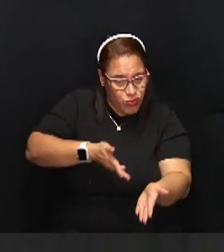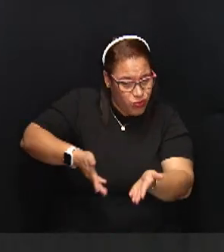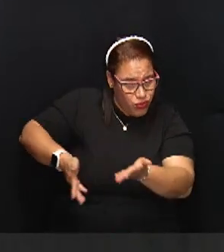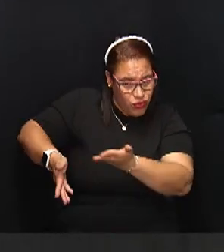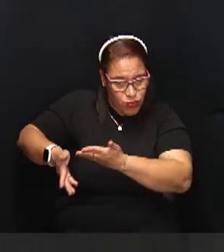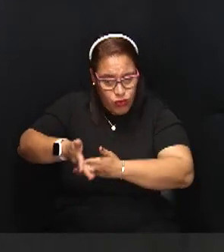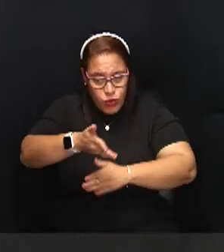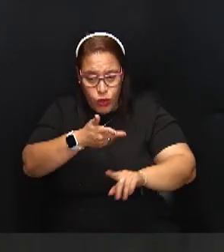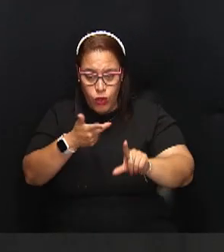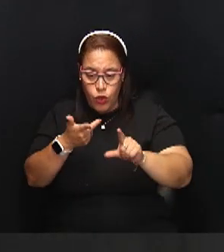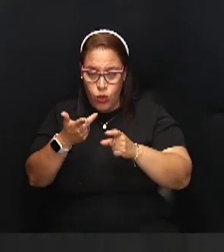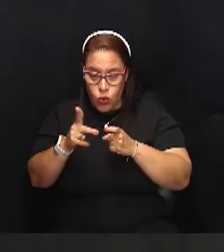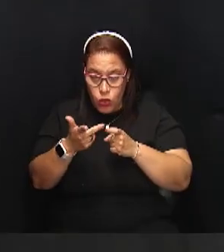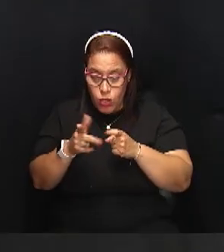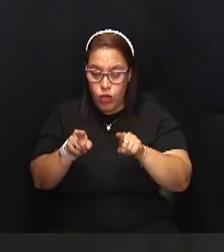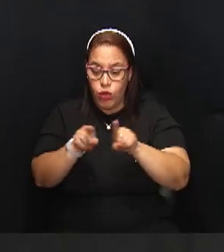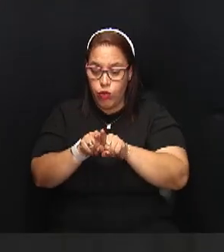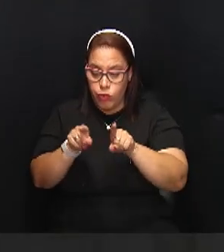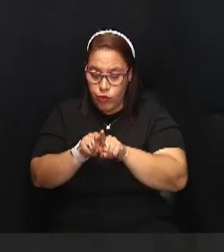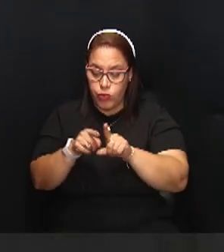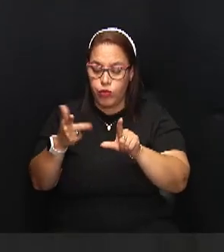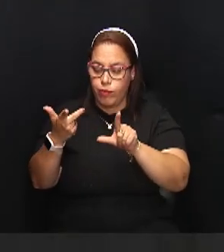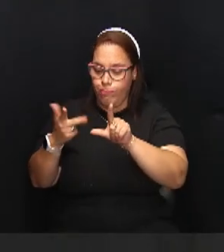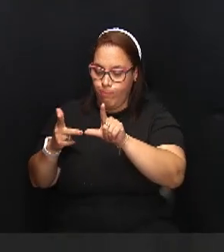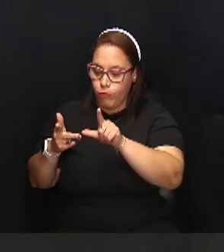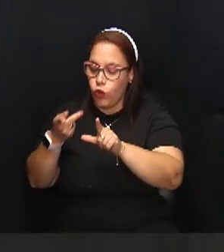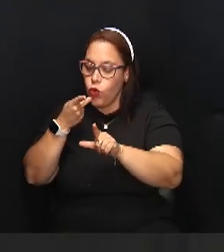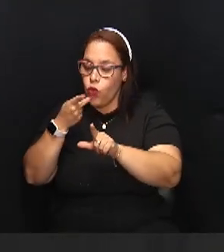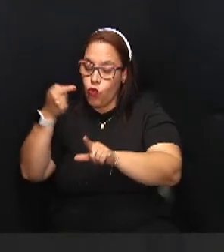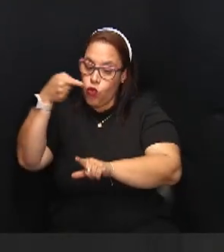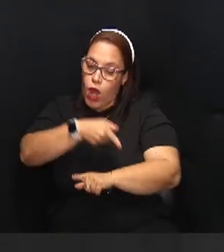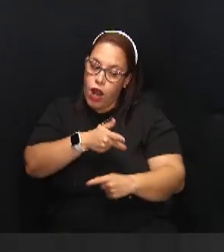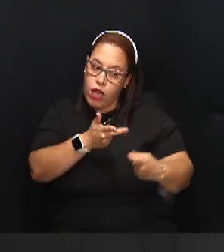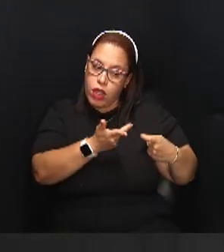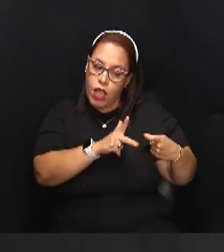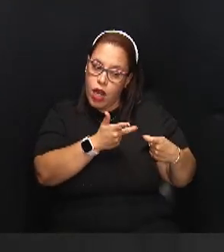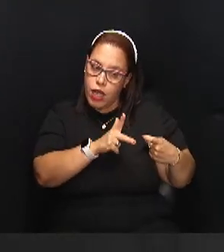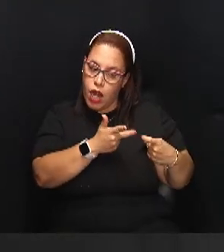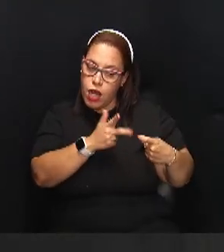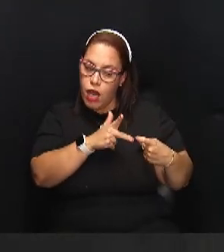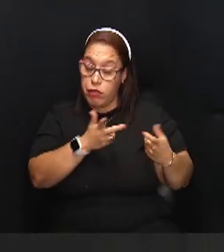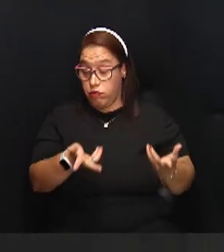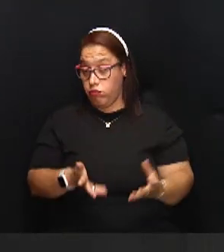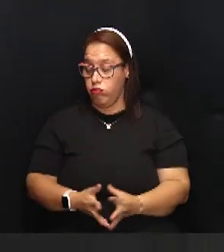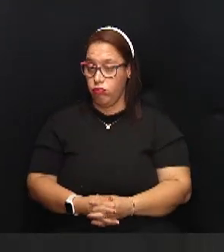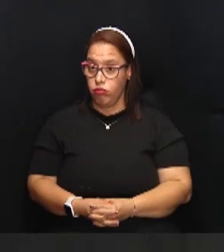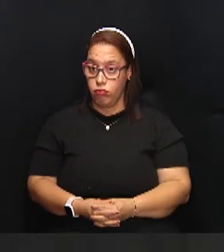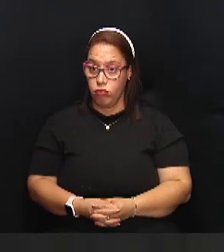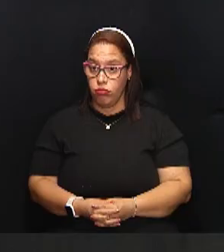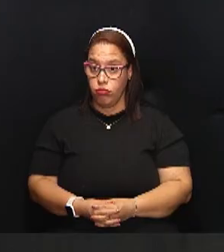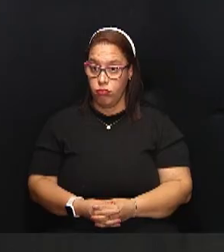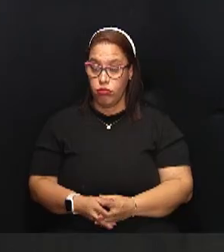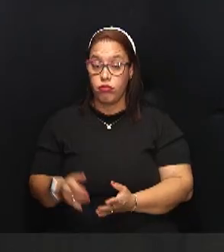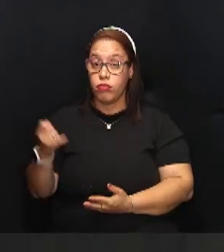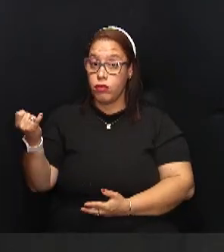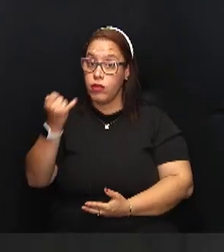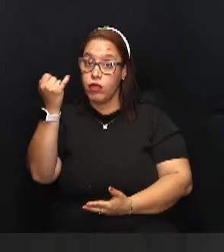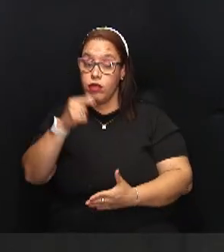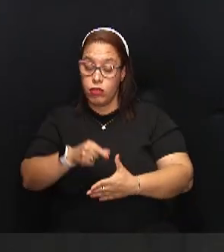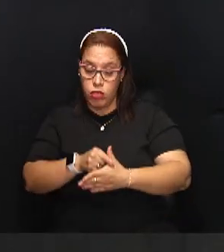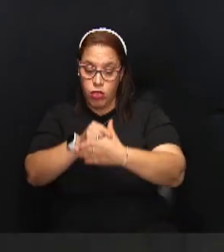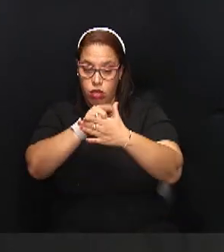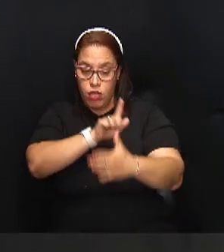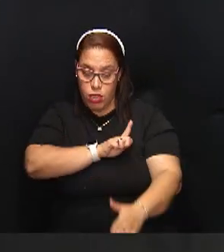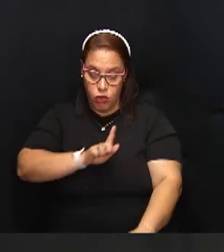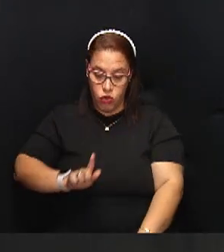o executivo também. Então, o legislativo falando com o executivo. Então, a importância da liderança de